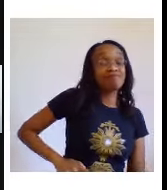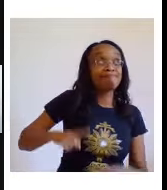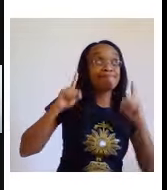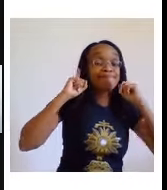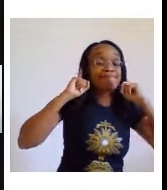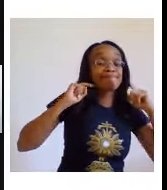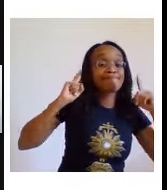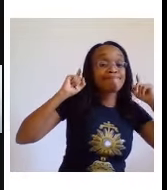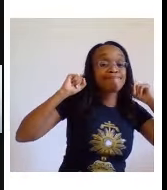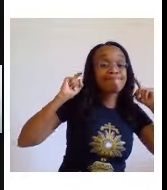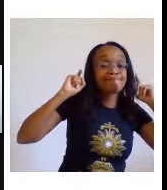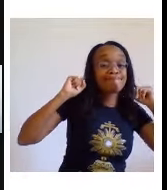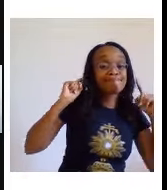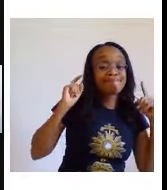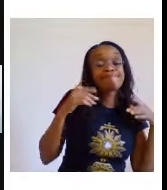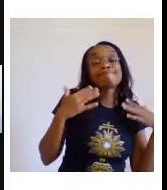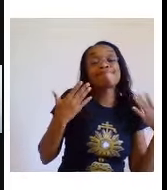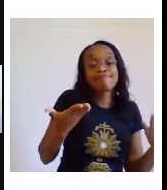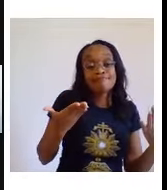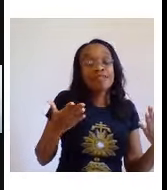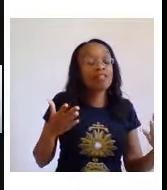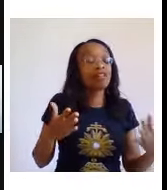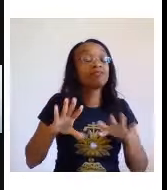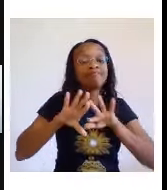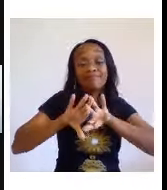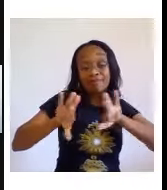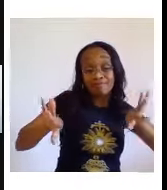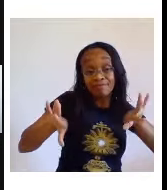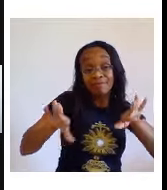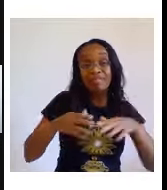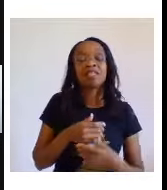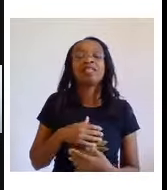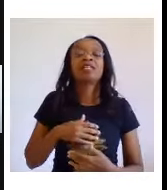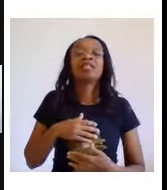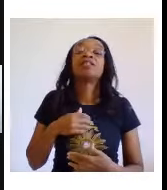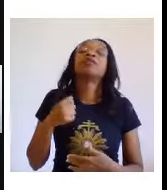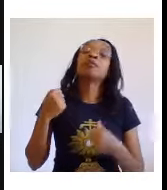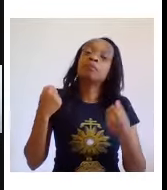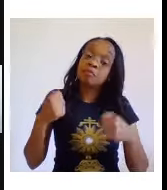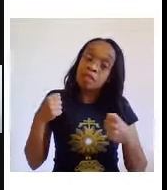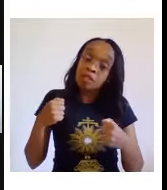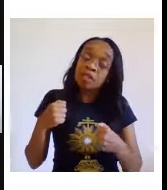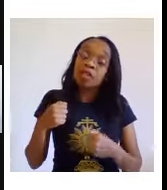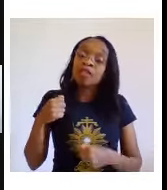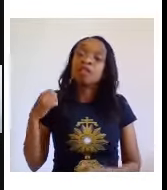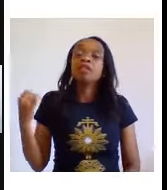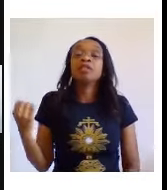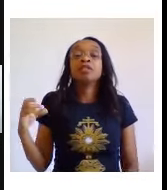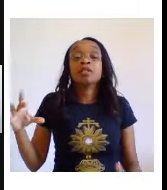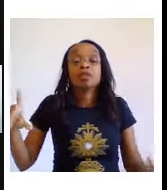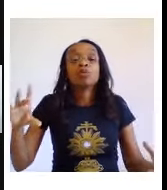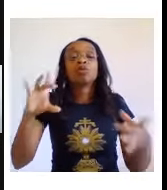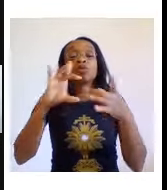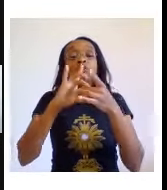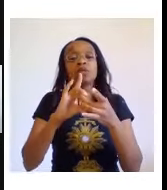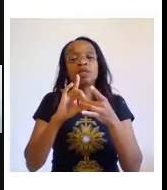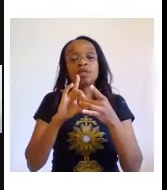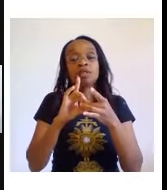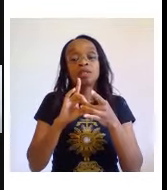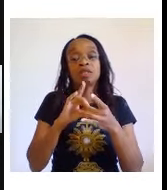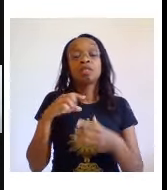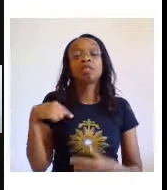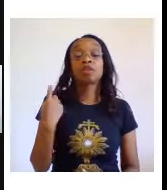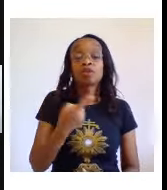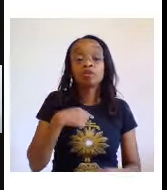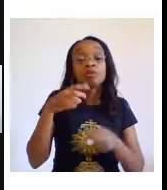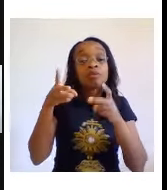Todos esses estudos, todas essas evidências, né, científicas, inclusive, foram apresentadas na COP, e o que a